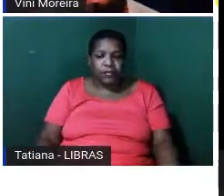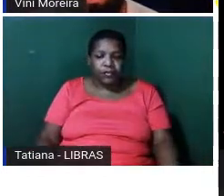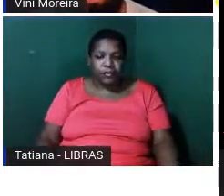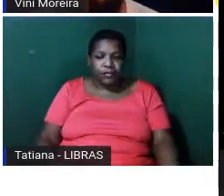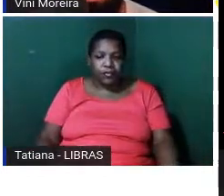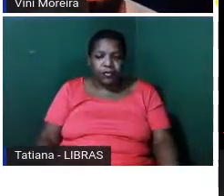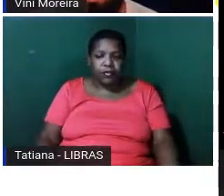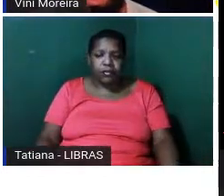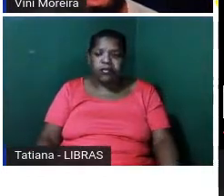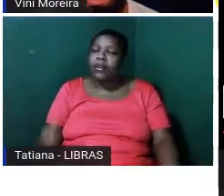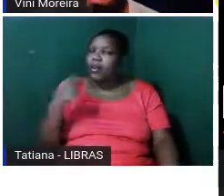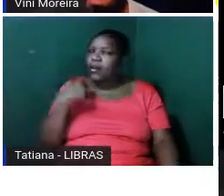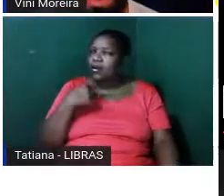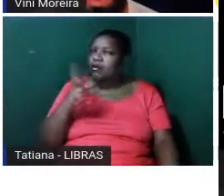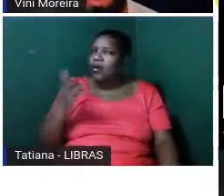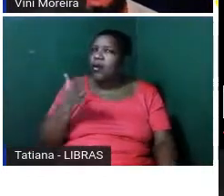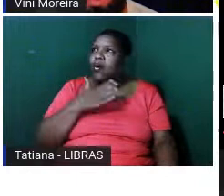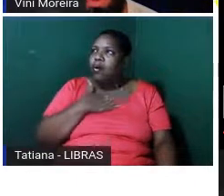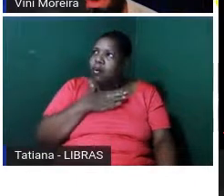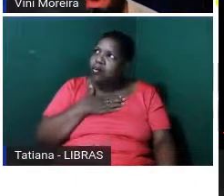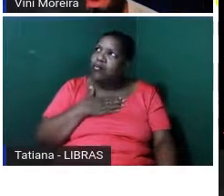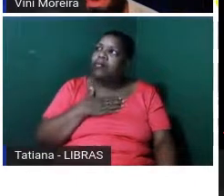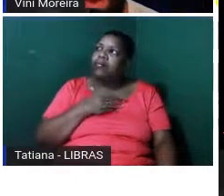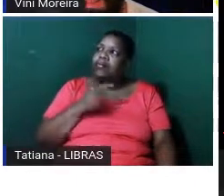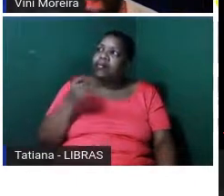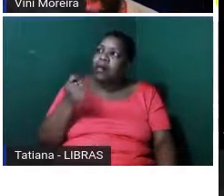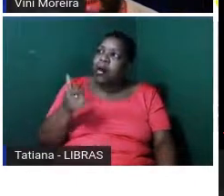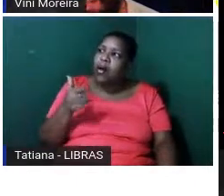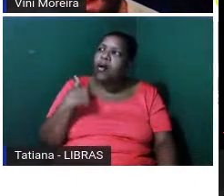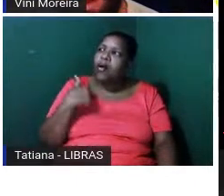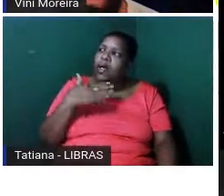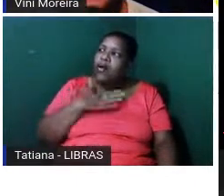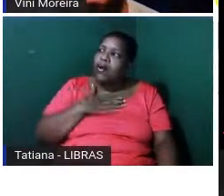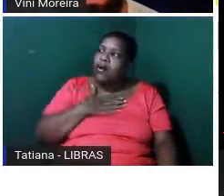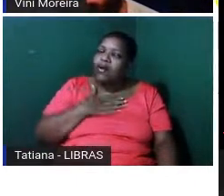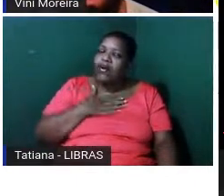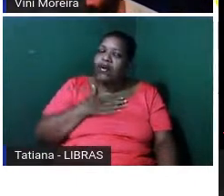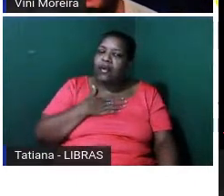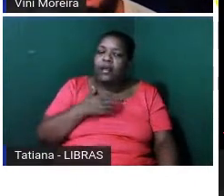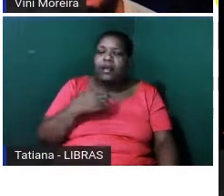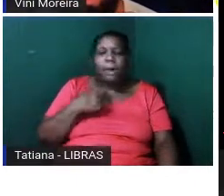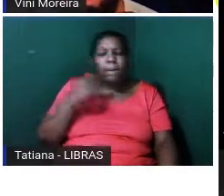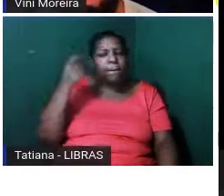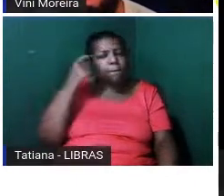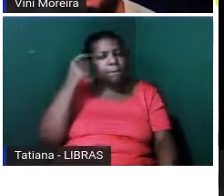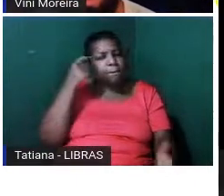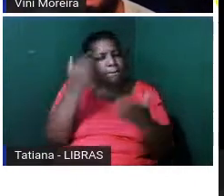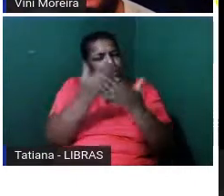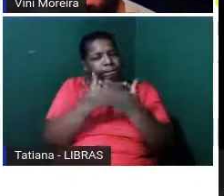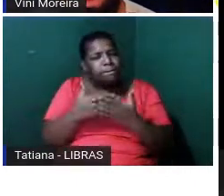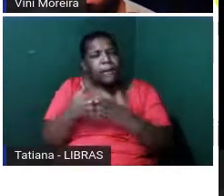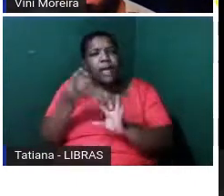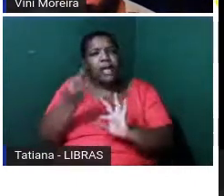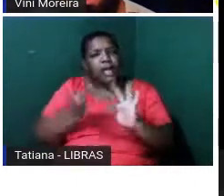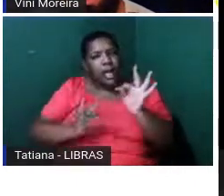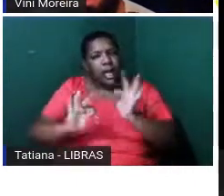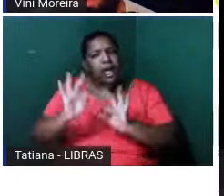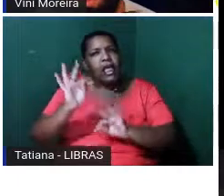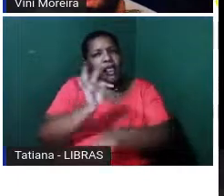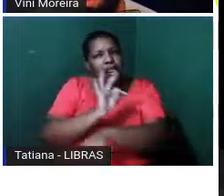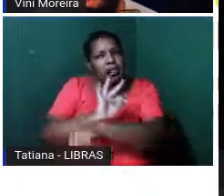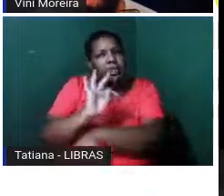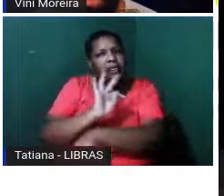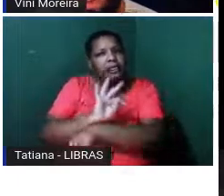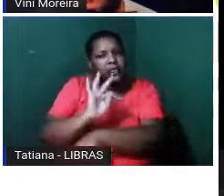e isso ficou comigo um pouco eu fiquei e é pensando muito nessa técnica e como ela